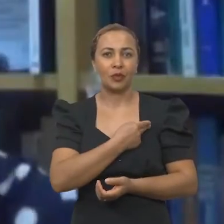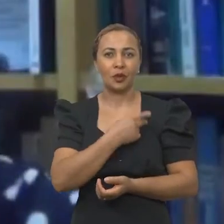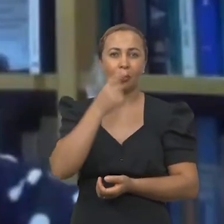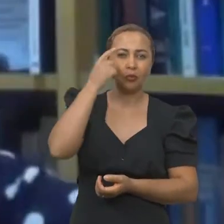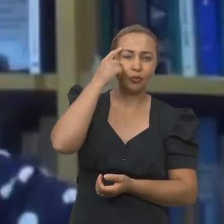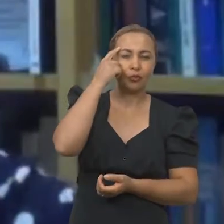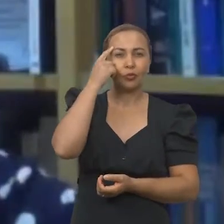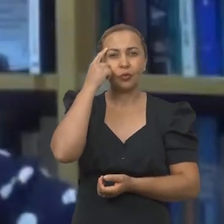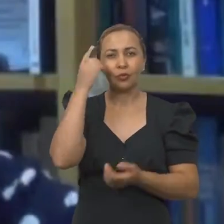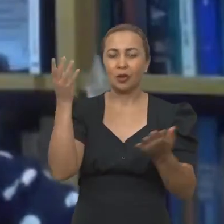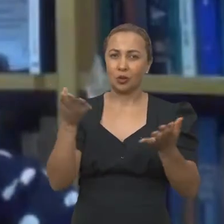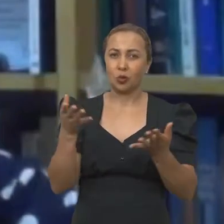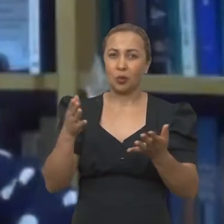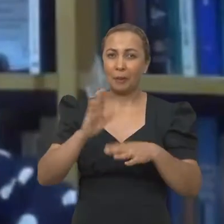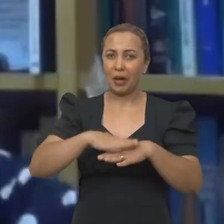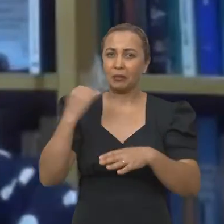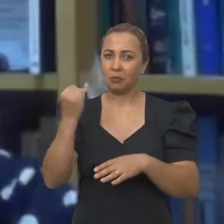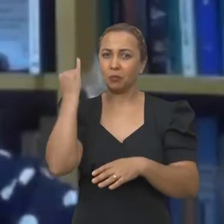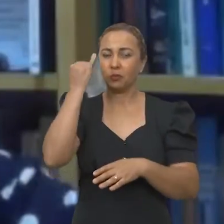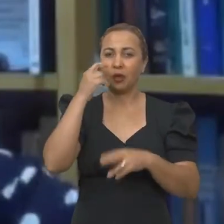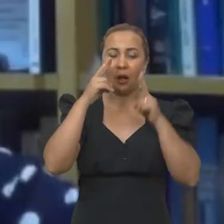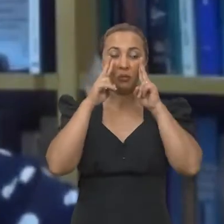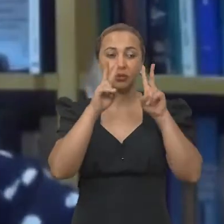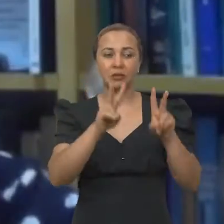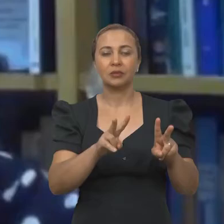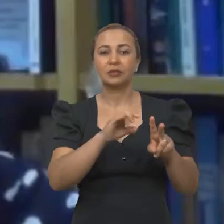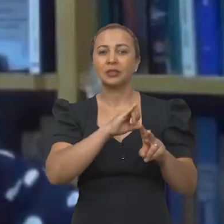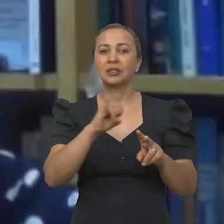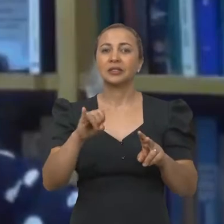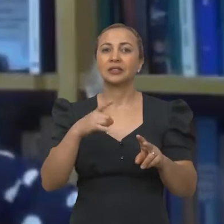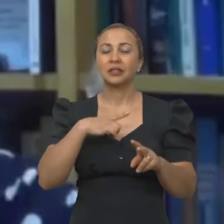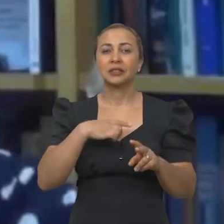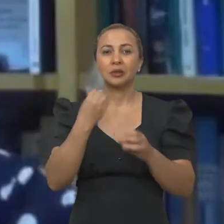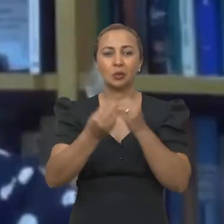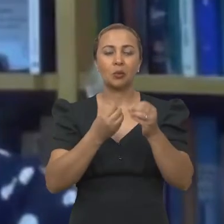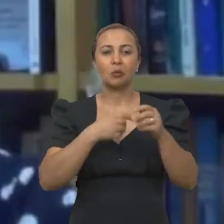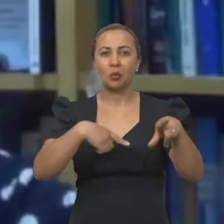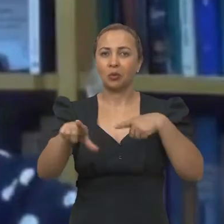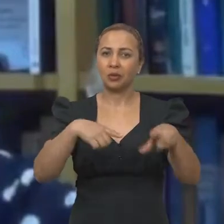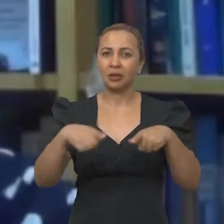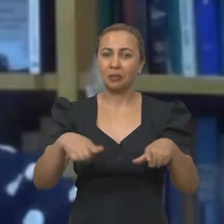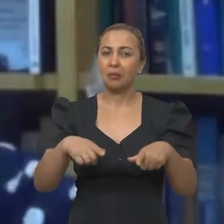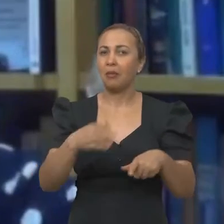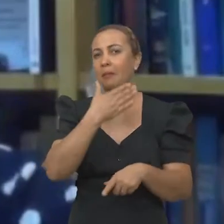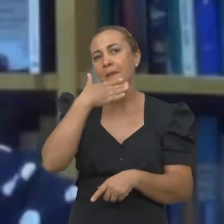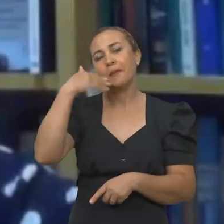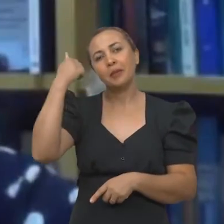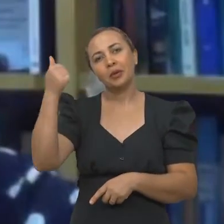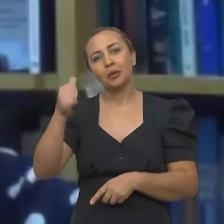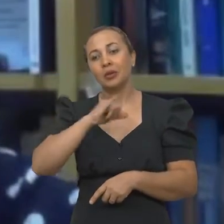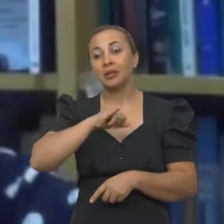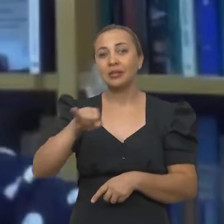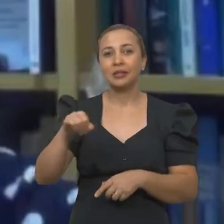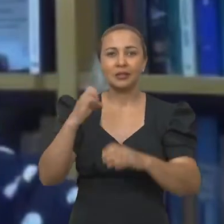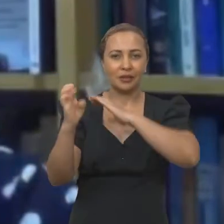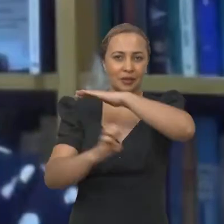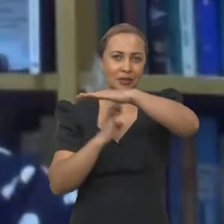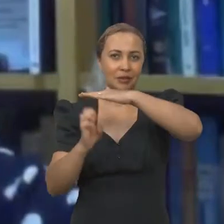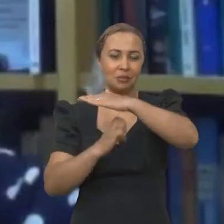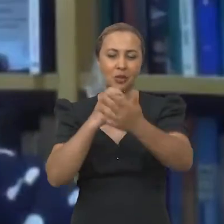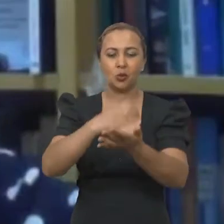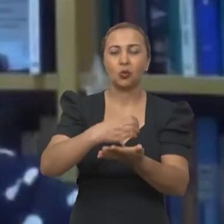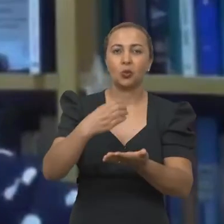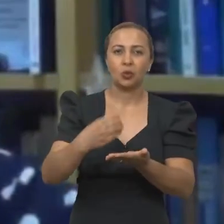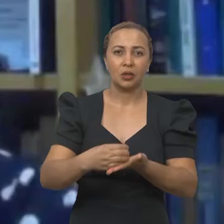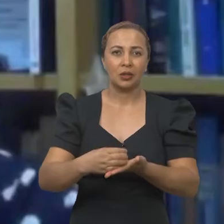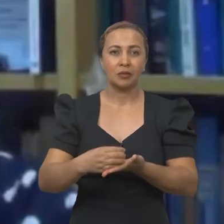nossa questão prioritária hoje é observar se as condições de trabalho melhoraram, se as